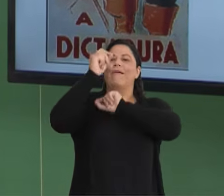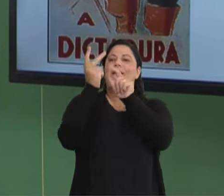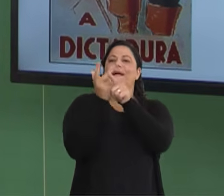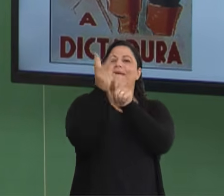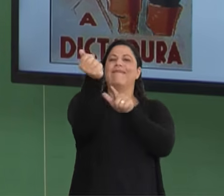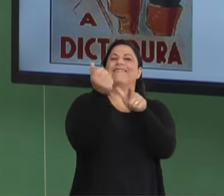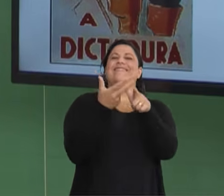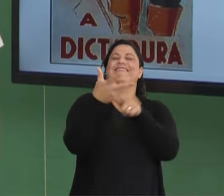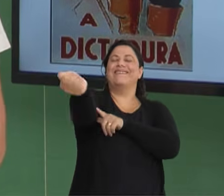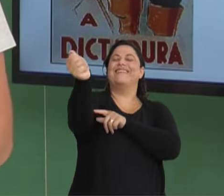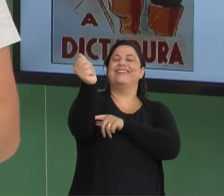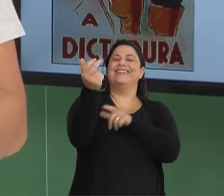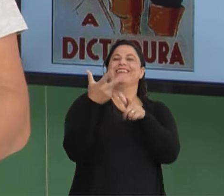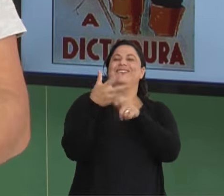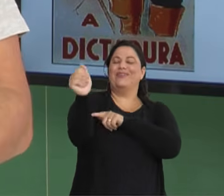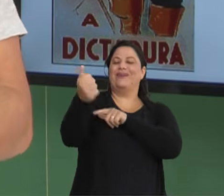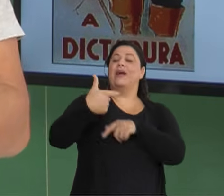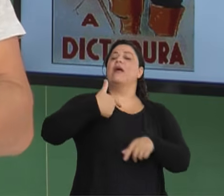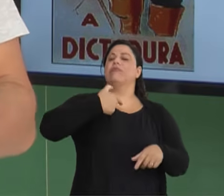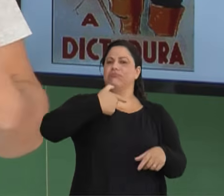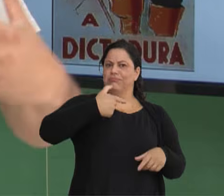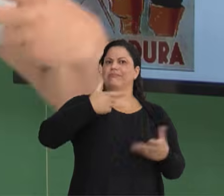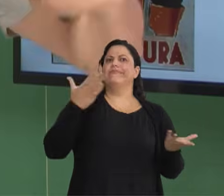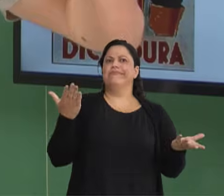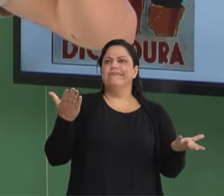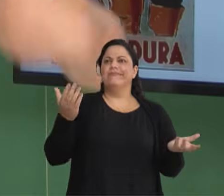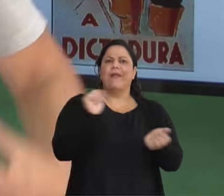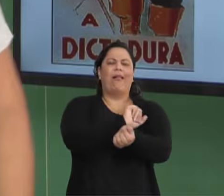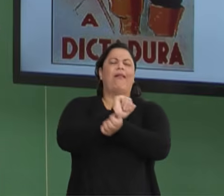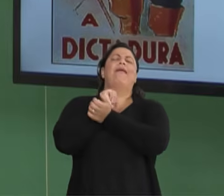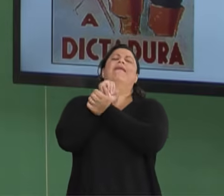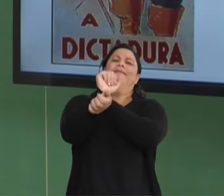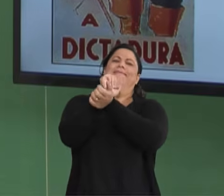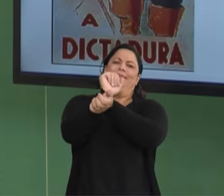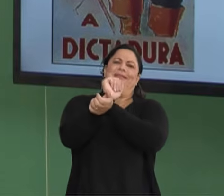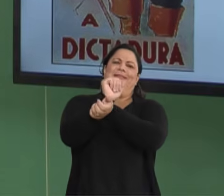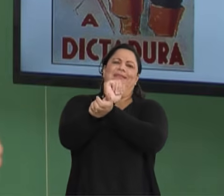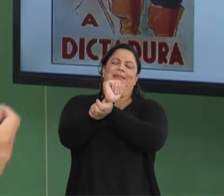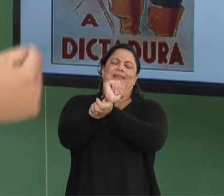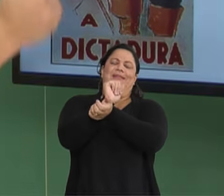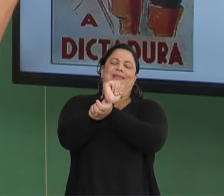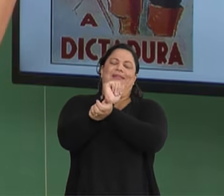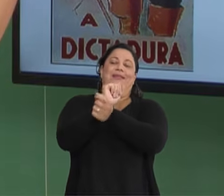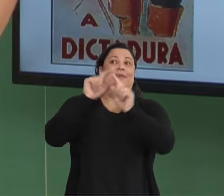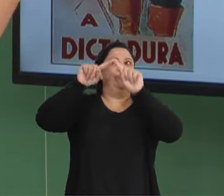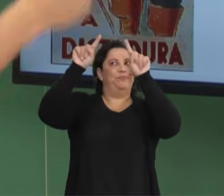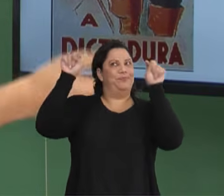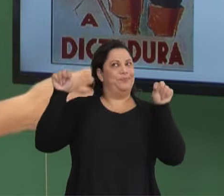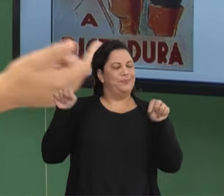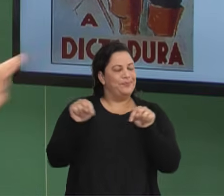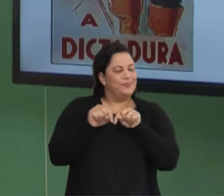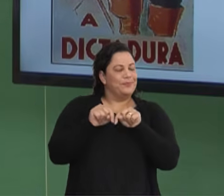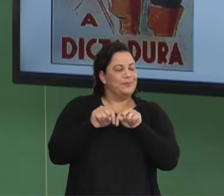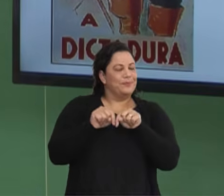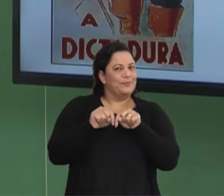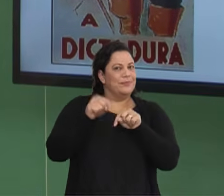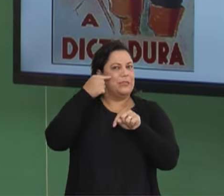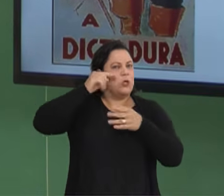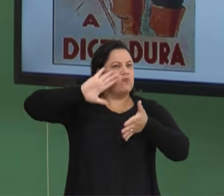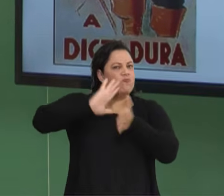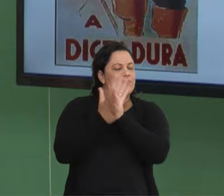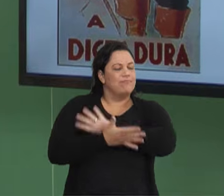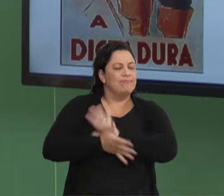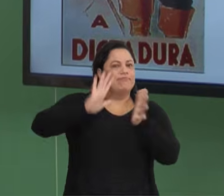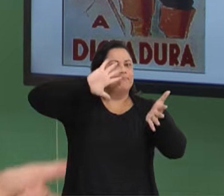nas mãos dos bandeirantes. Olha que cartaz todo cheio de símbolos para você. E claro, a frase, abaixo a